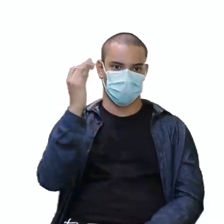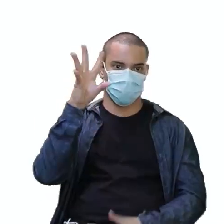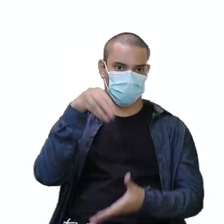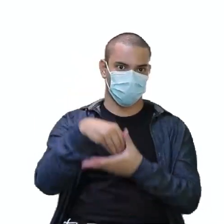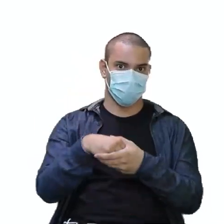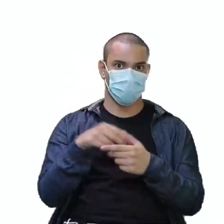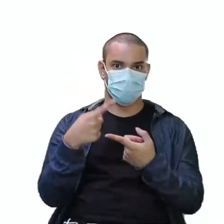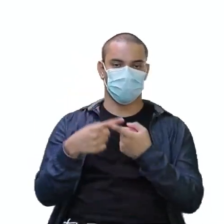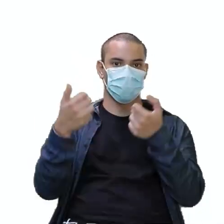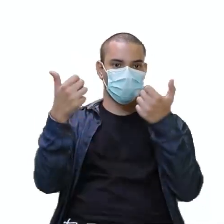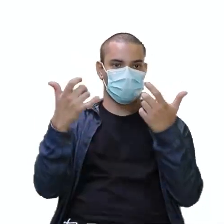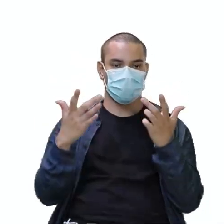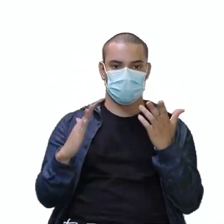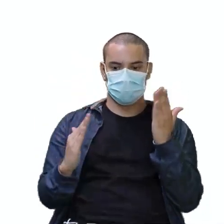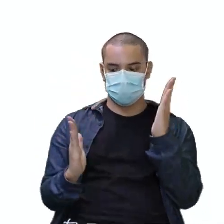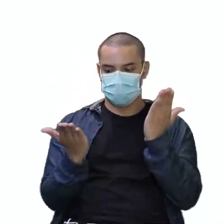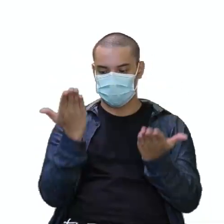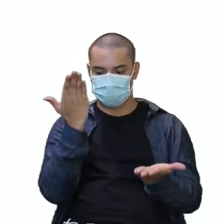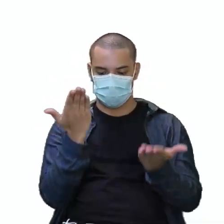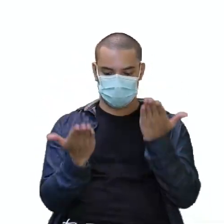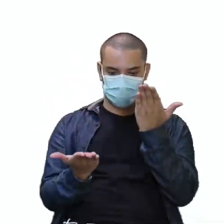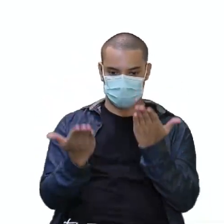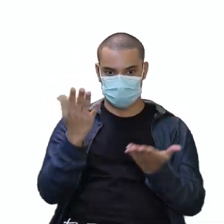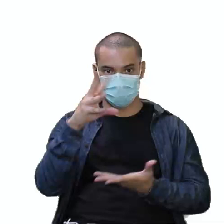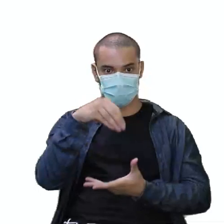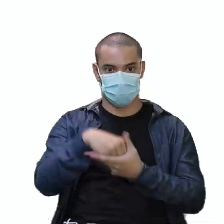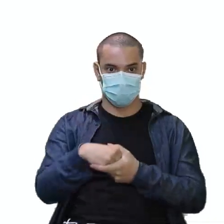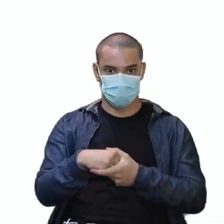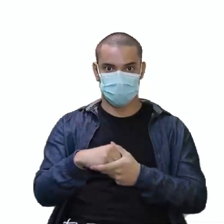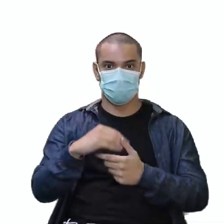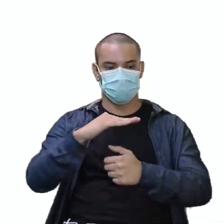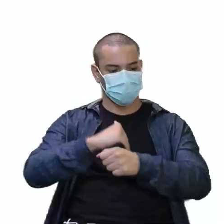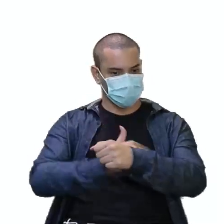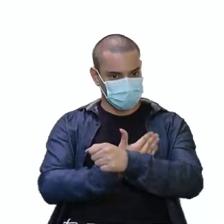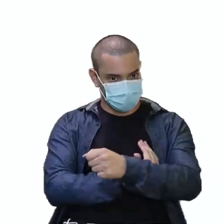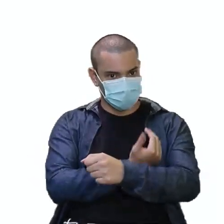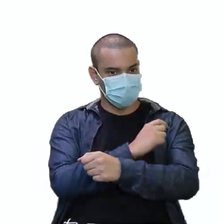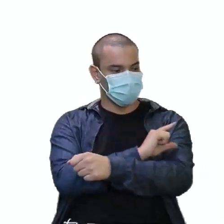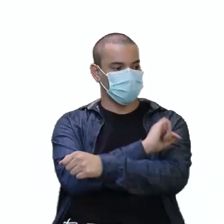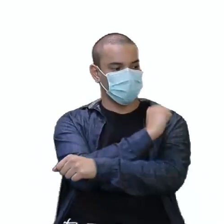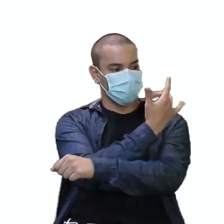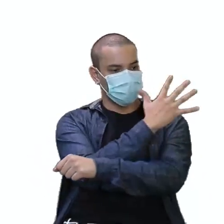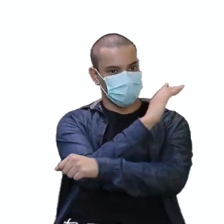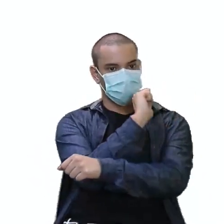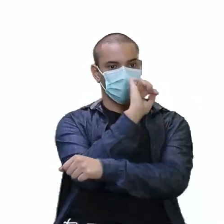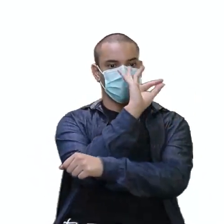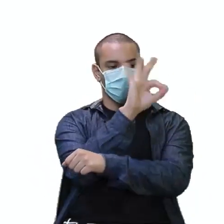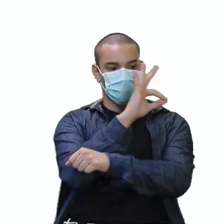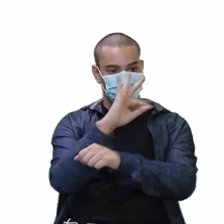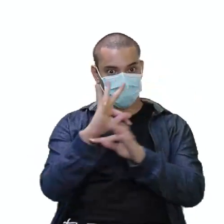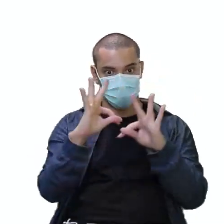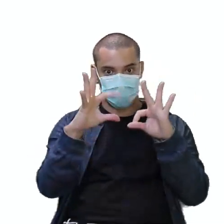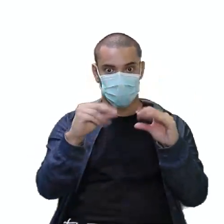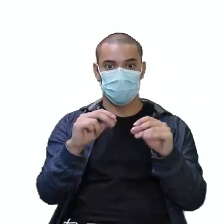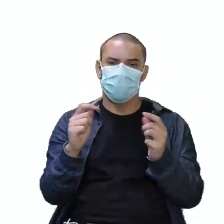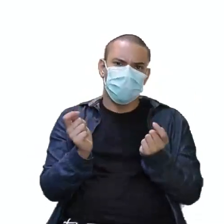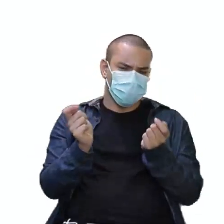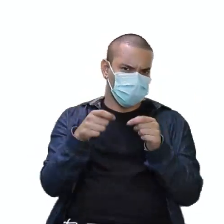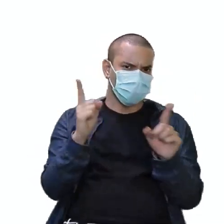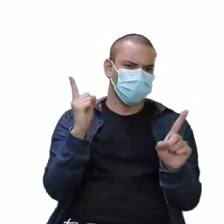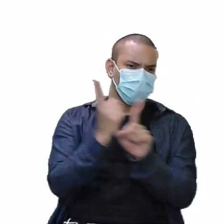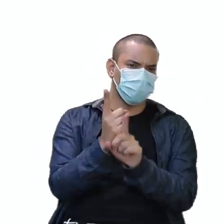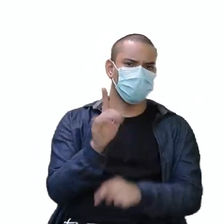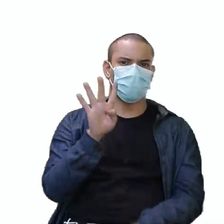está falando desse equilíbrio ecológico dentro de um ecossistema. Vamos lá para a questão, enfim. É possível